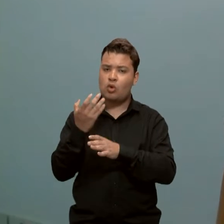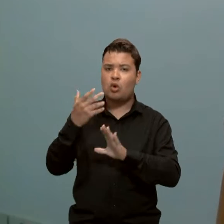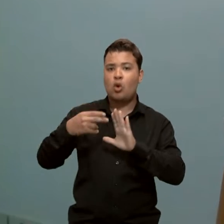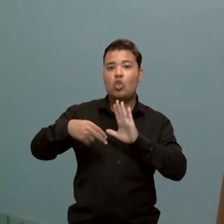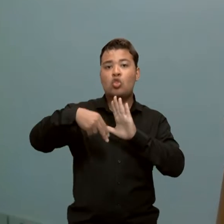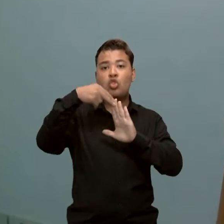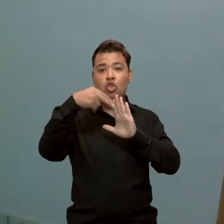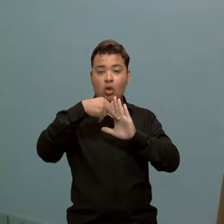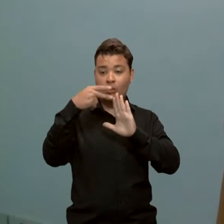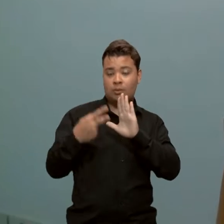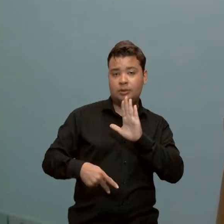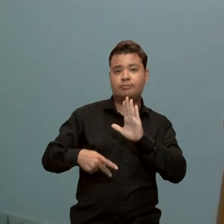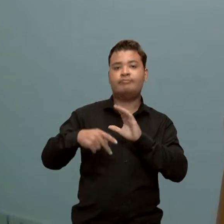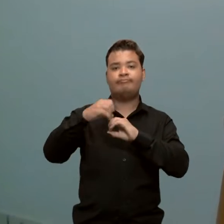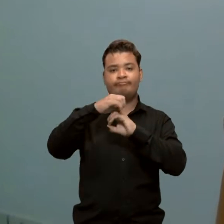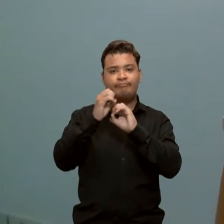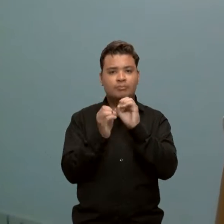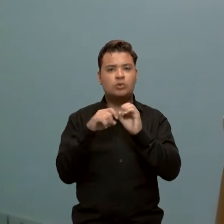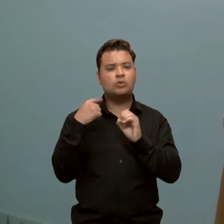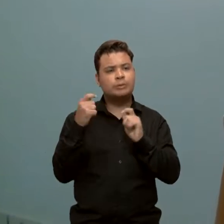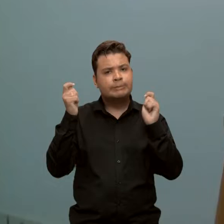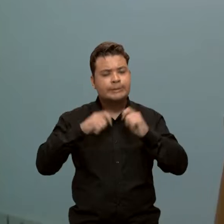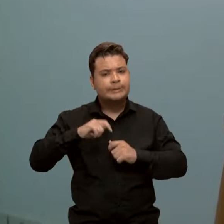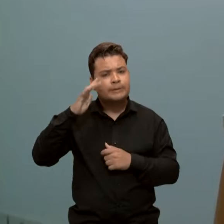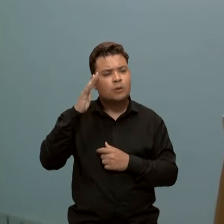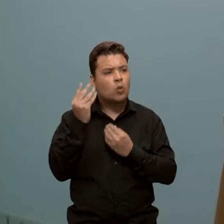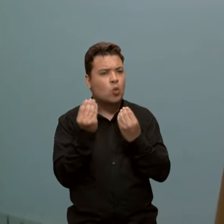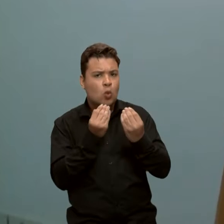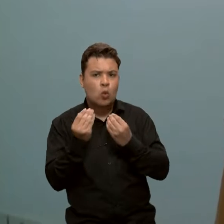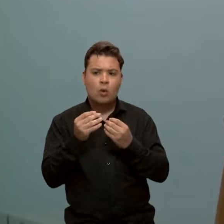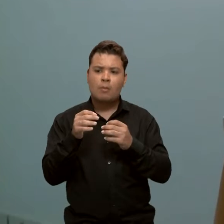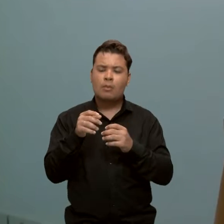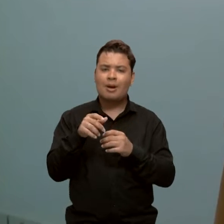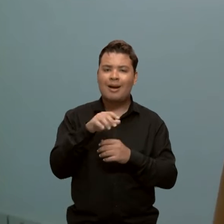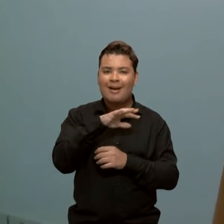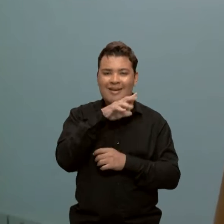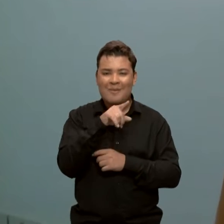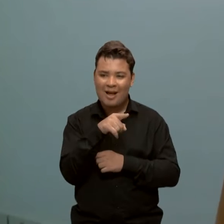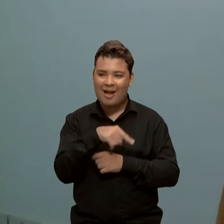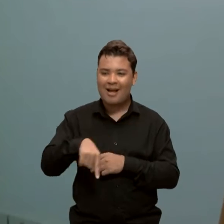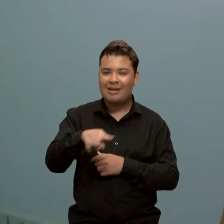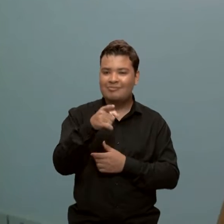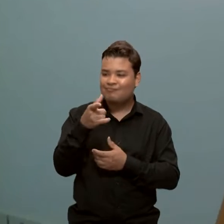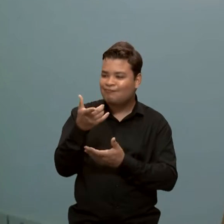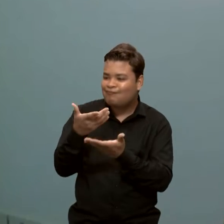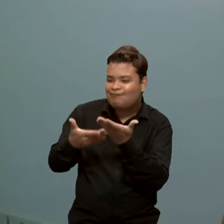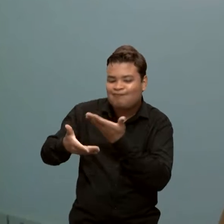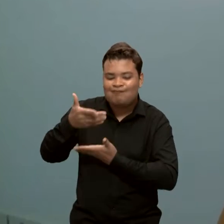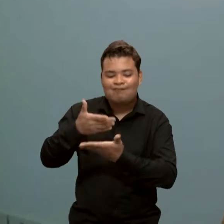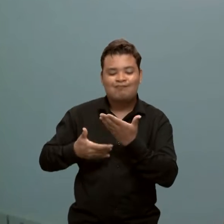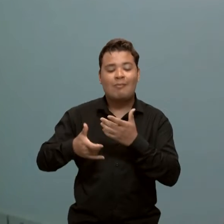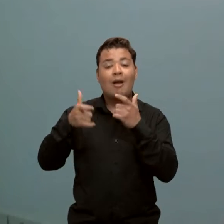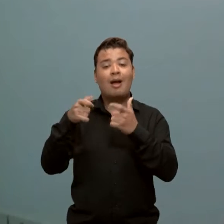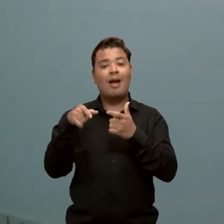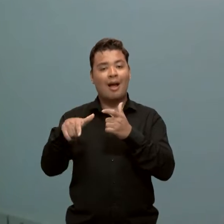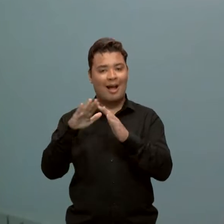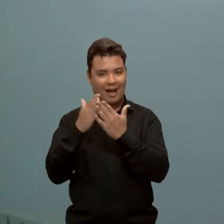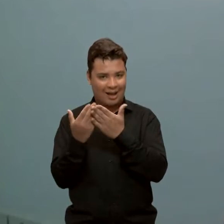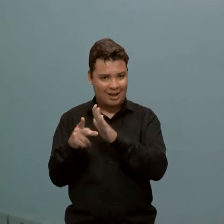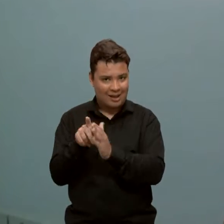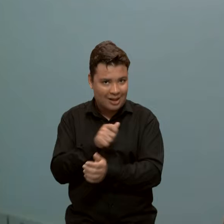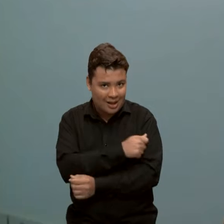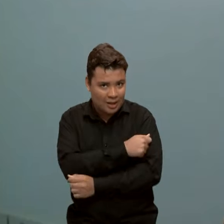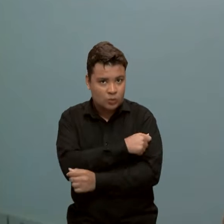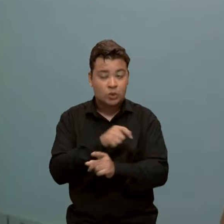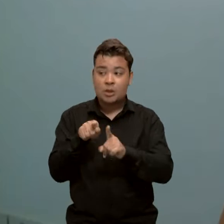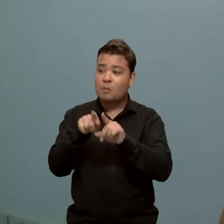da UFG para a gente pensar como pode ser feito esse convívio dos animais nas casas e sensibilizar toda a